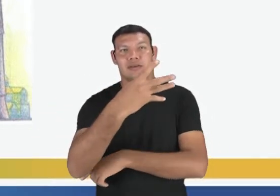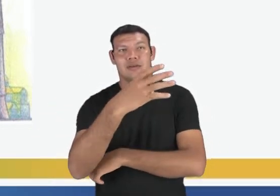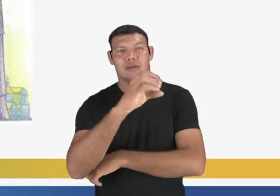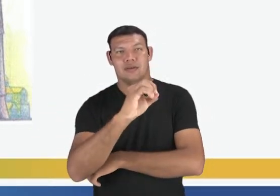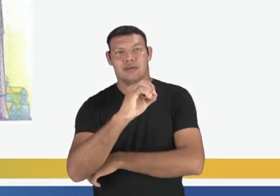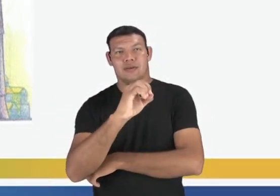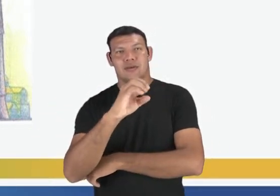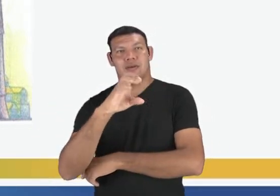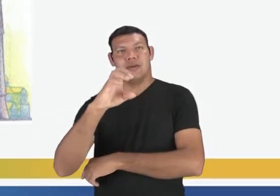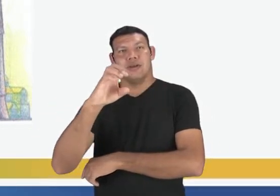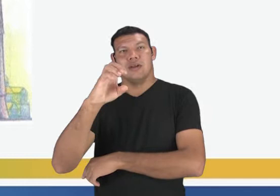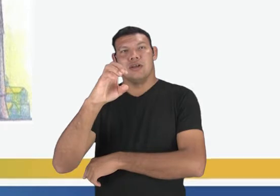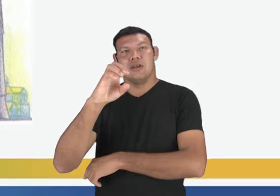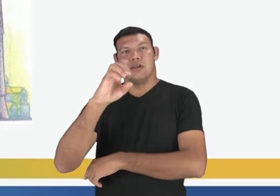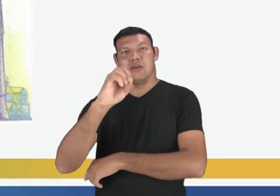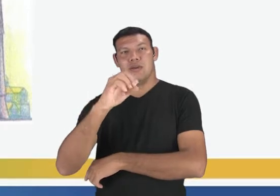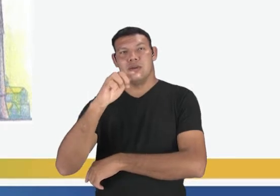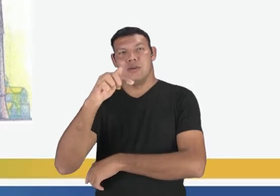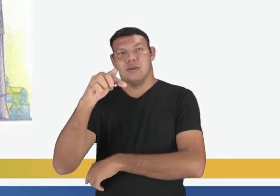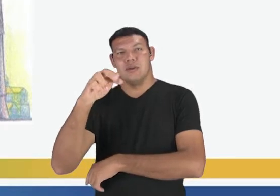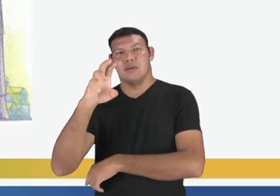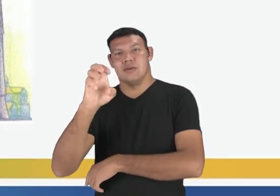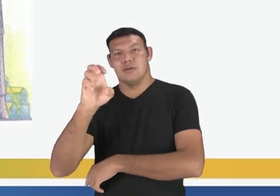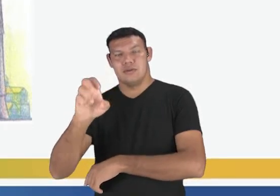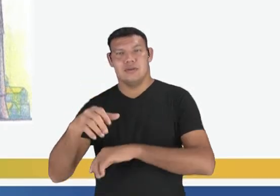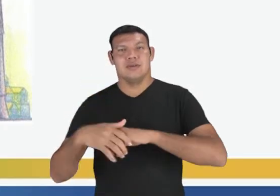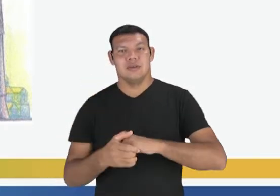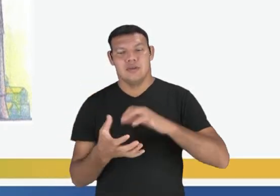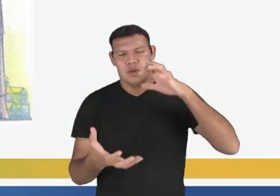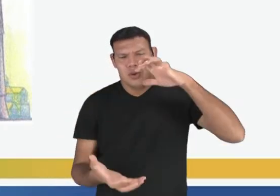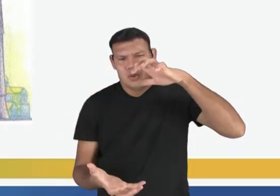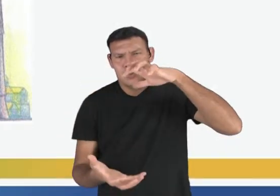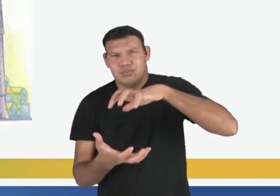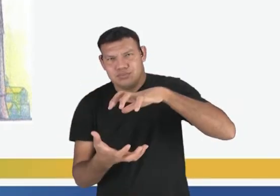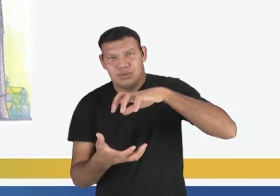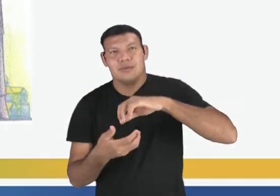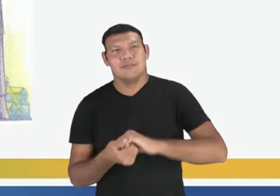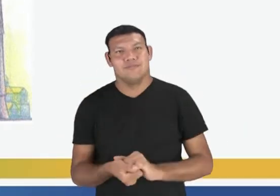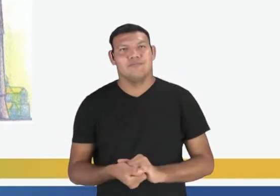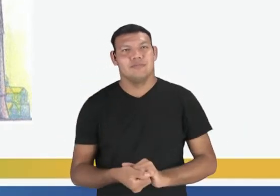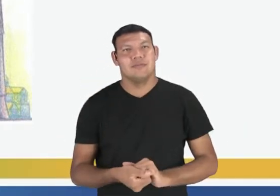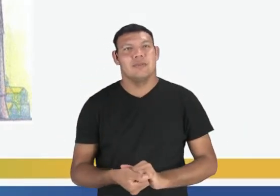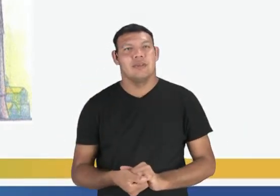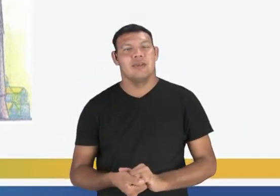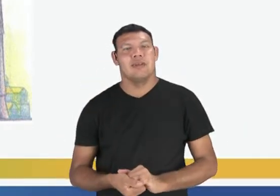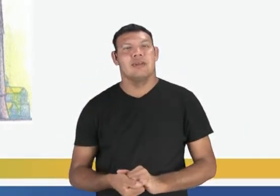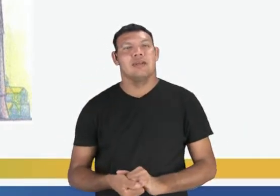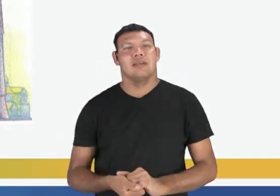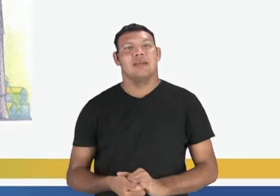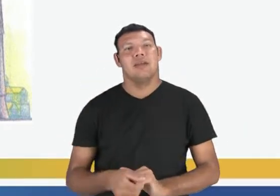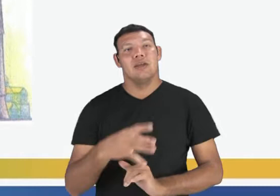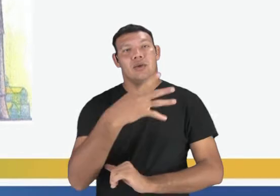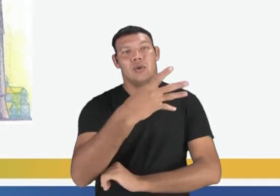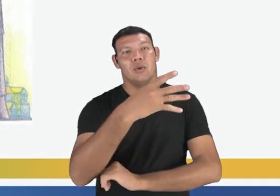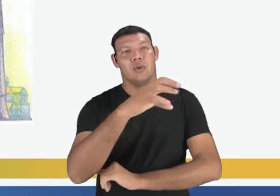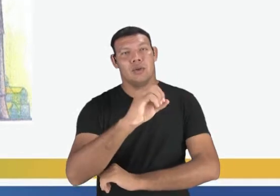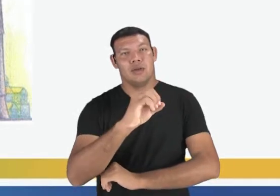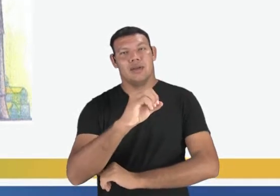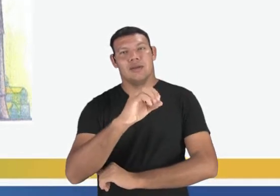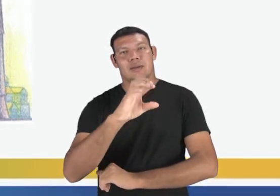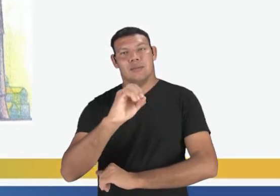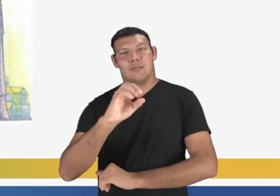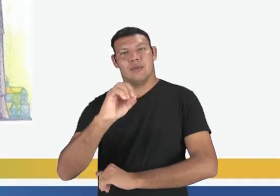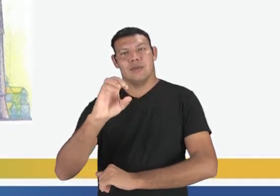quilômetros, de norte a sul. Como os polos são achatados, é um pouco menos, 40.008 quilômetros. Então ele